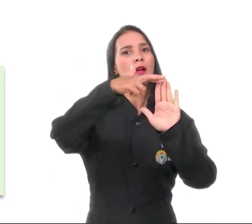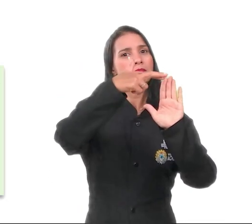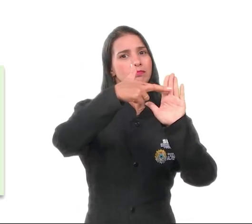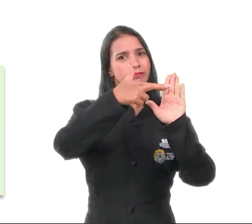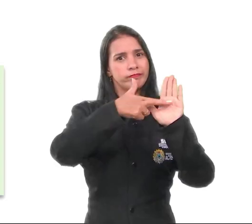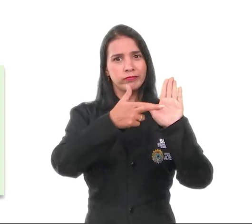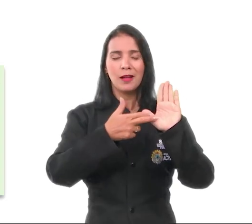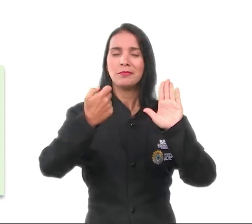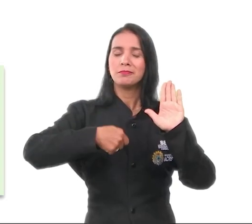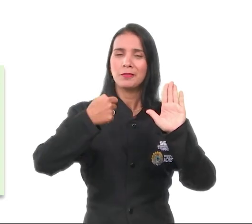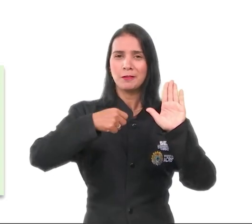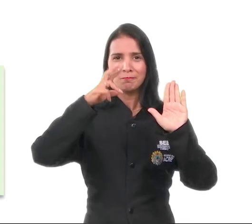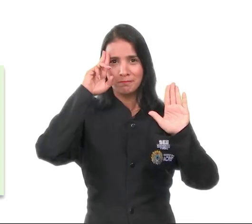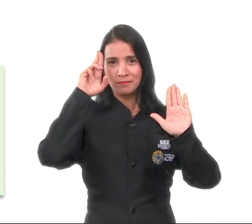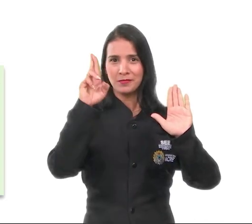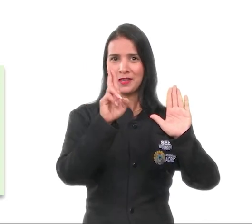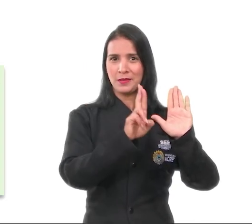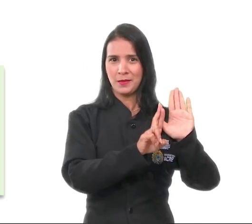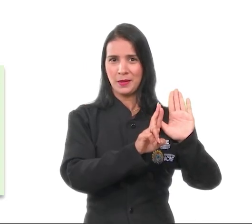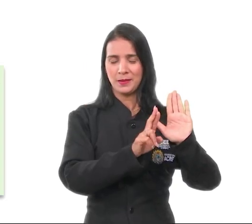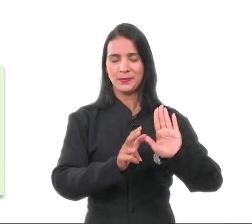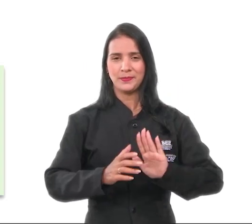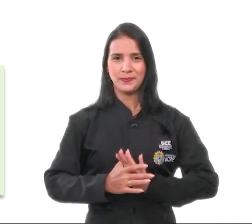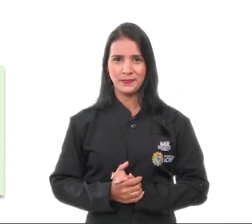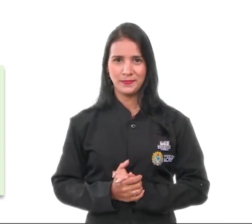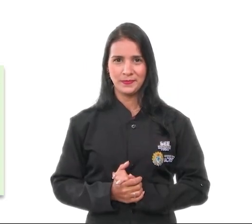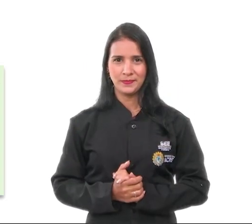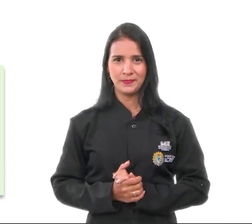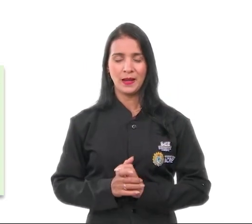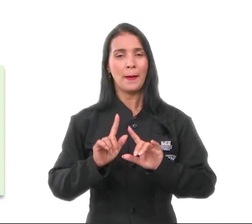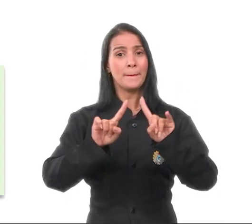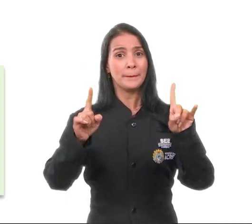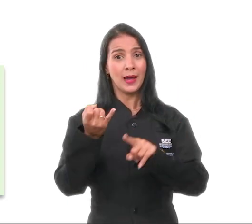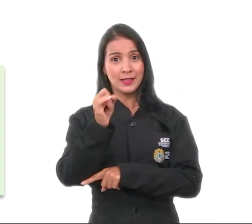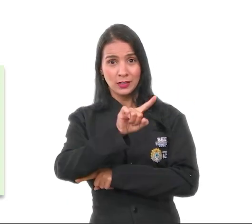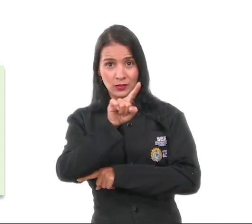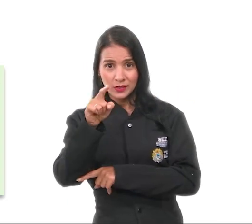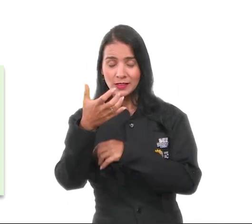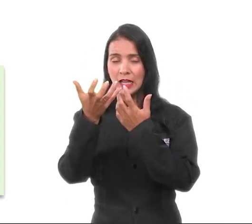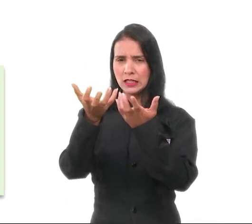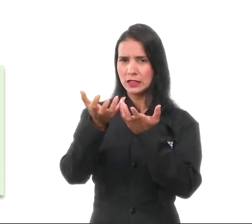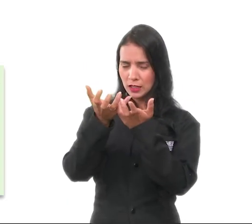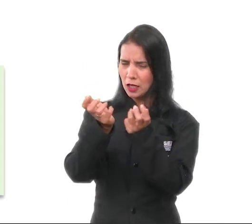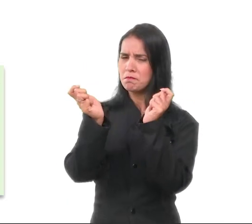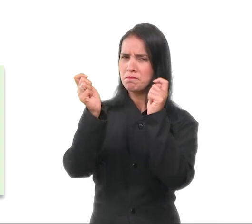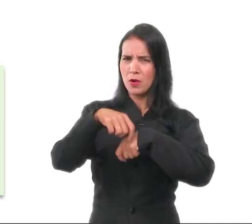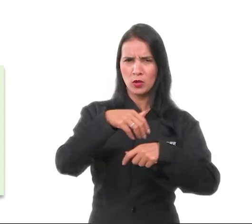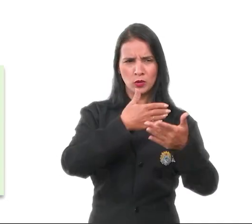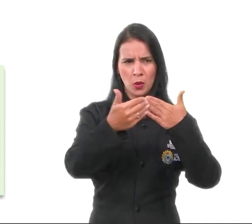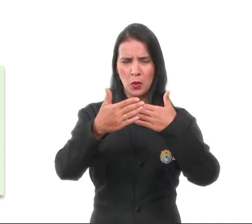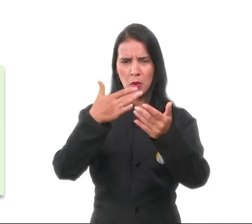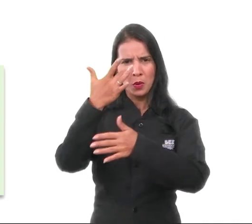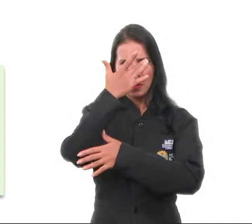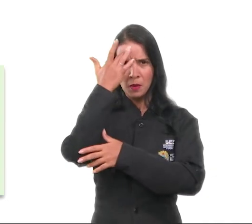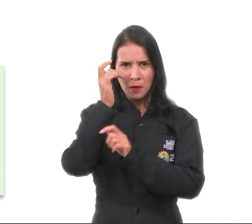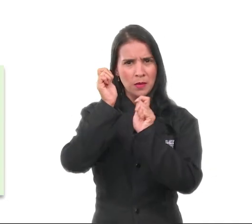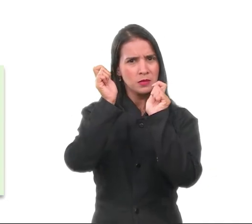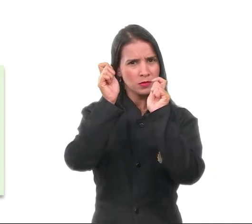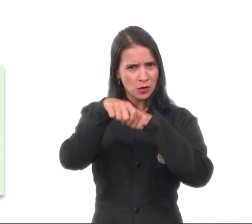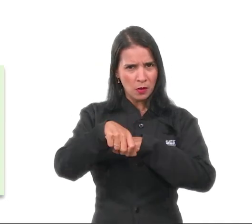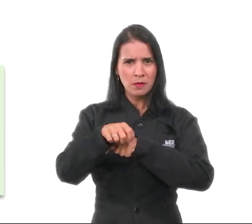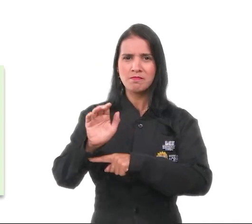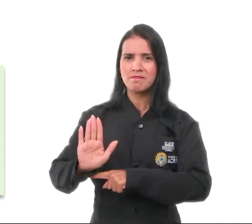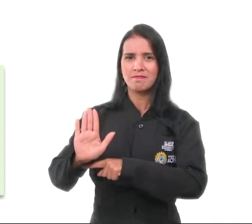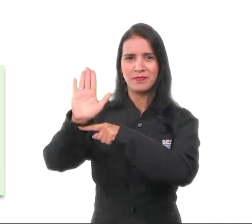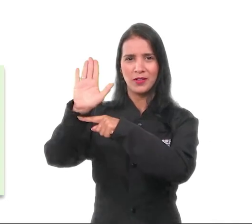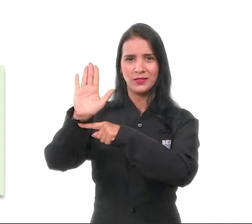que precisam ser atendidos, mas isso é viável a todos os cidadãos. E a